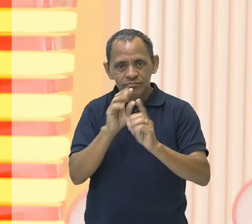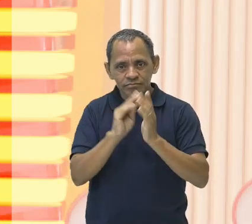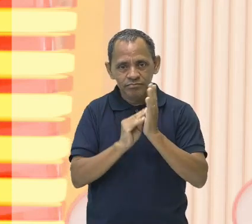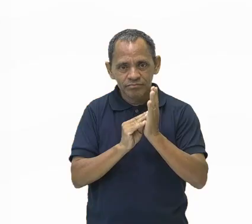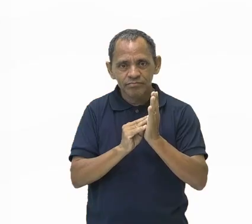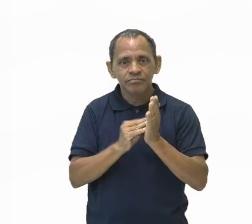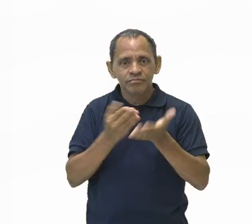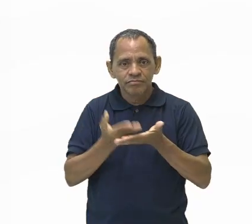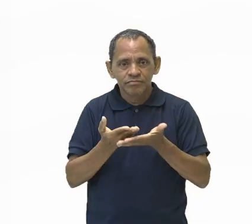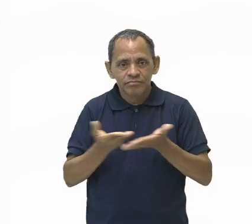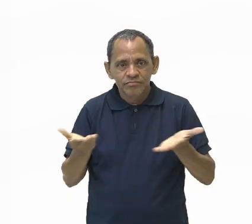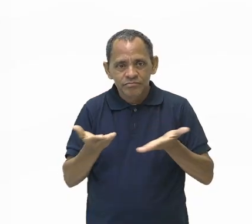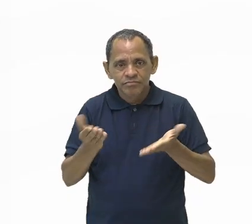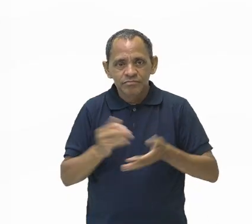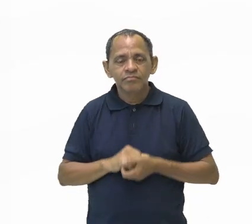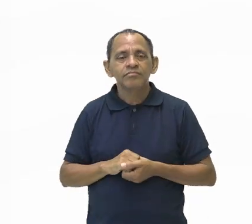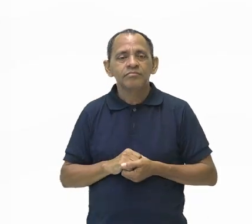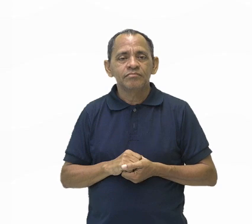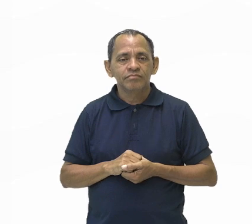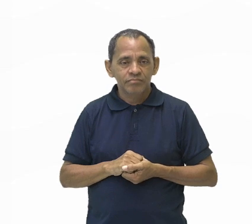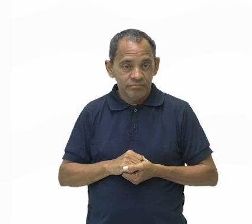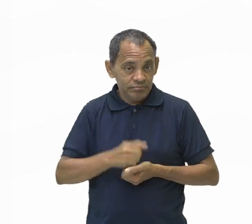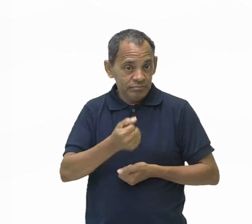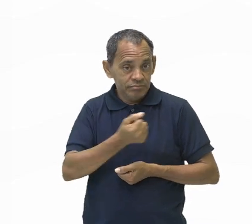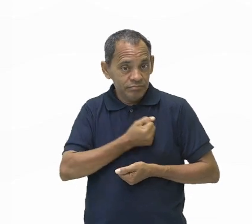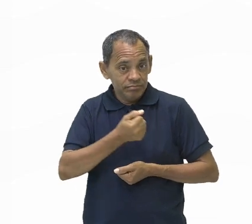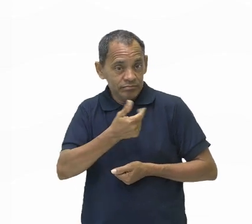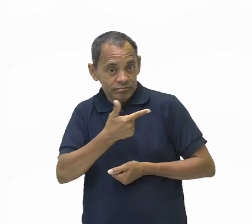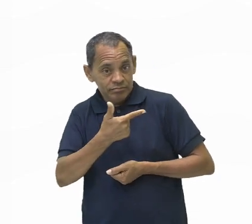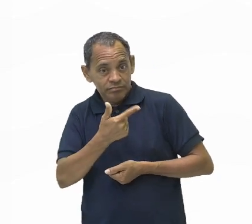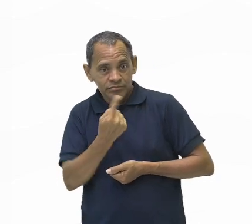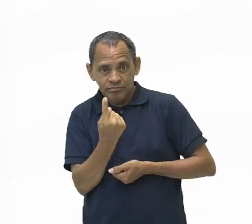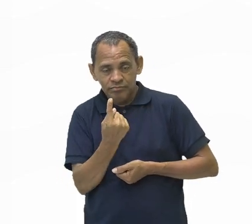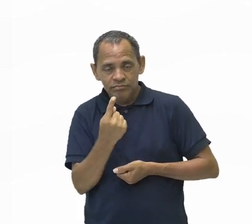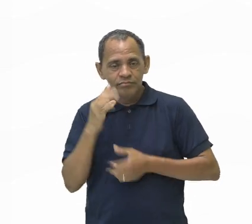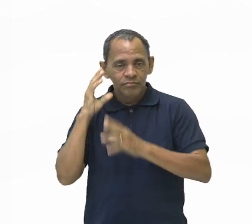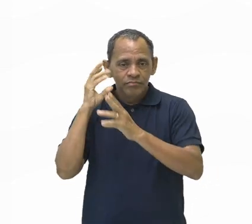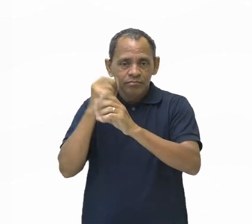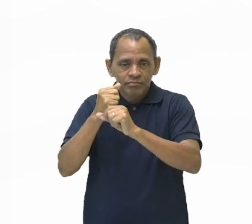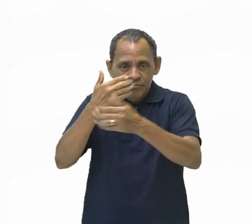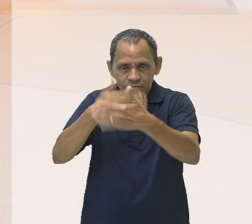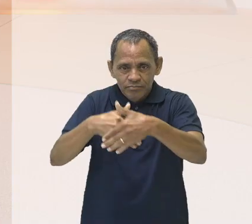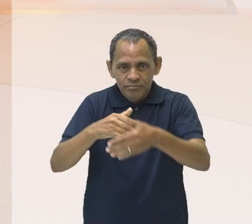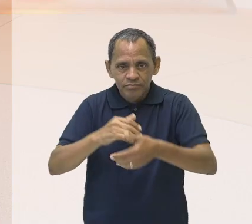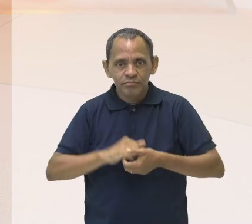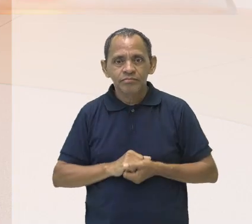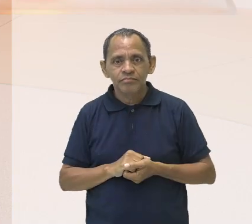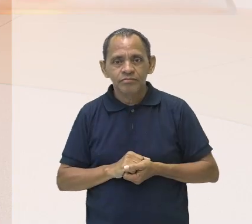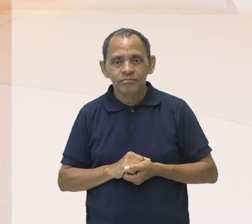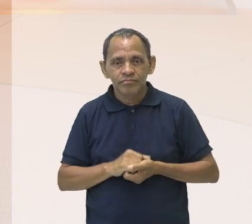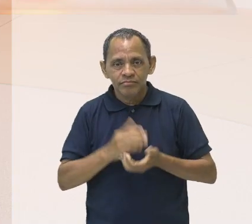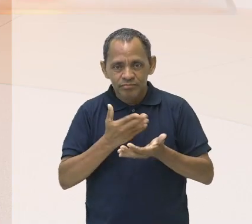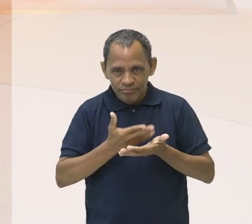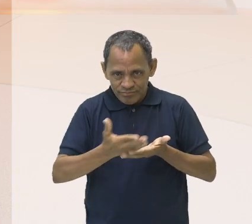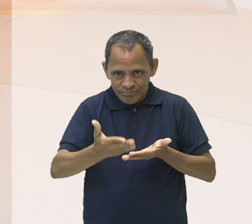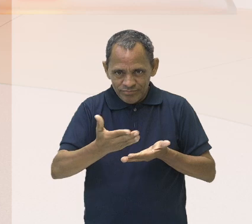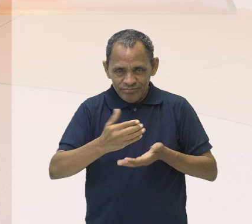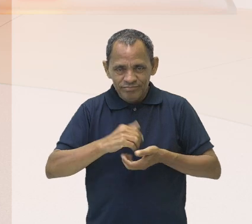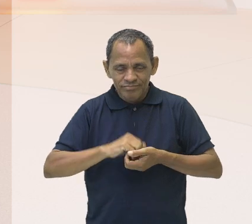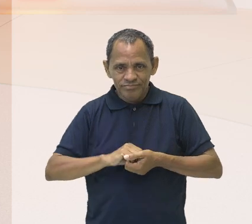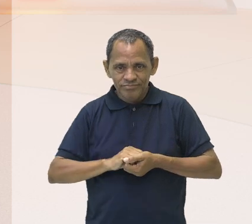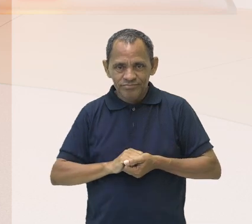conhecimento desta aula. Aula 21, revisão e avaliação. Vamos à nossa